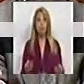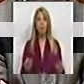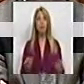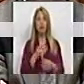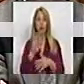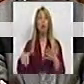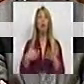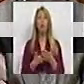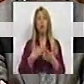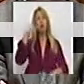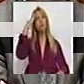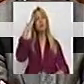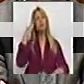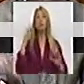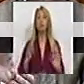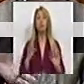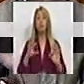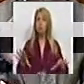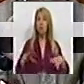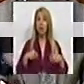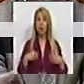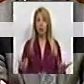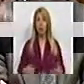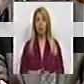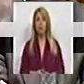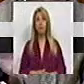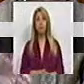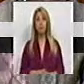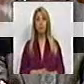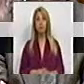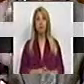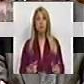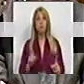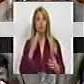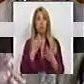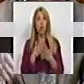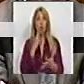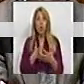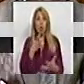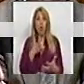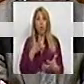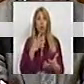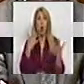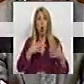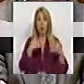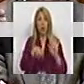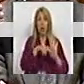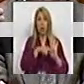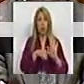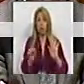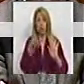uma proposta que nos parece perfeitamente aceitável, que não dê impacto orçamental negativo, pelo